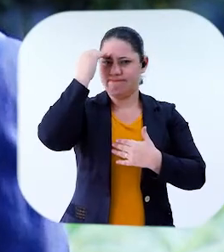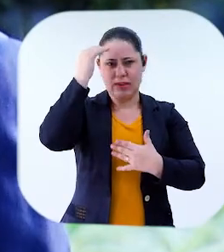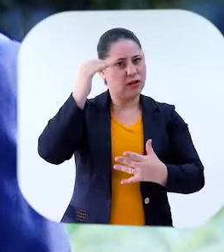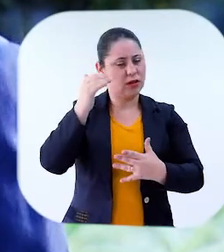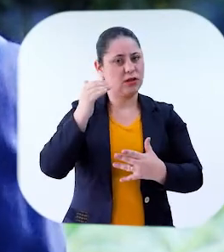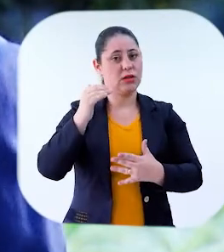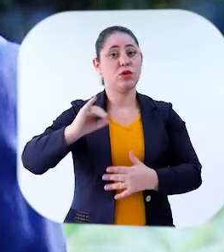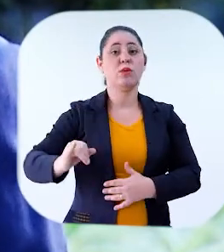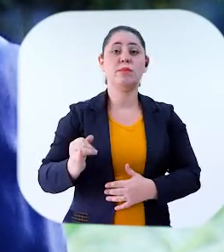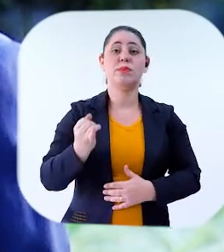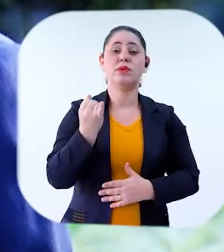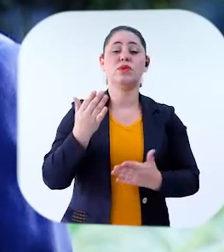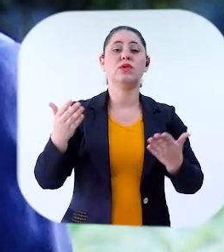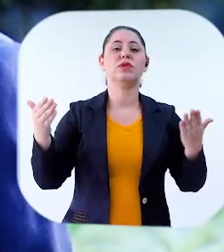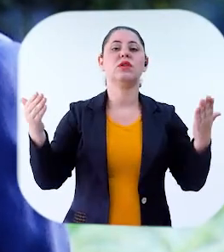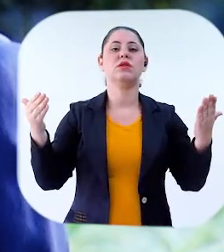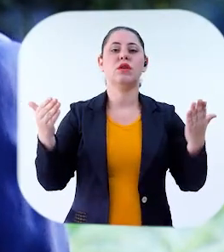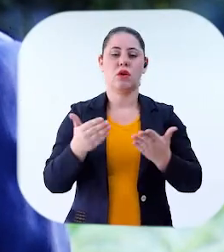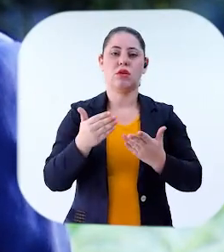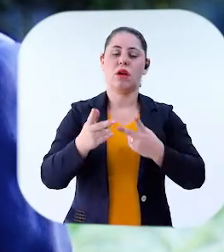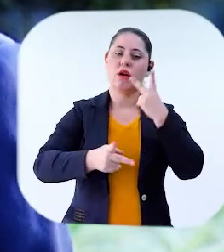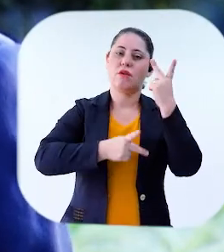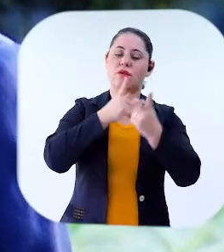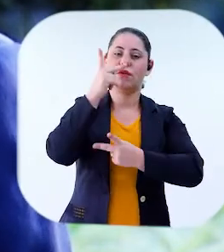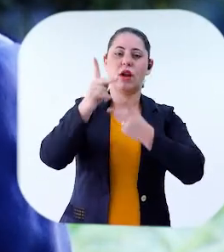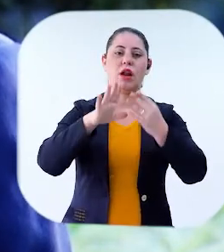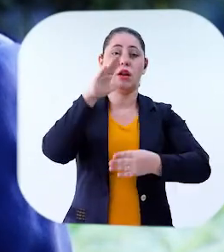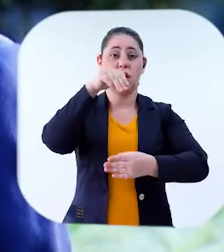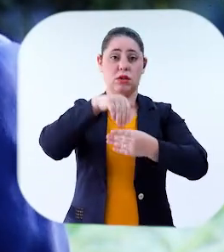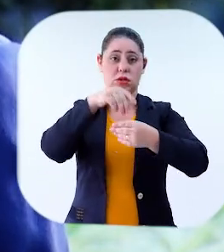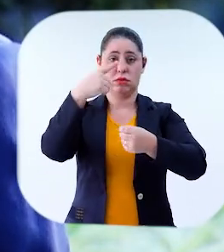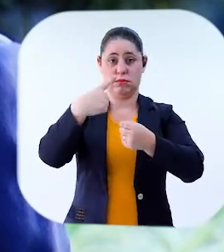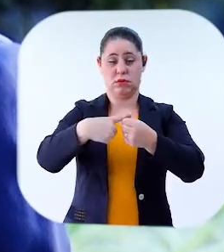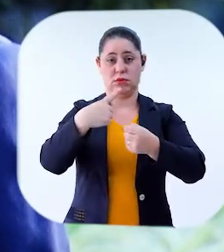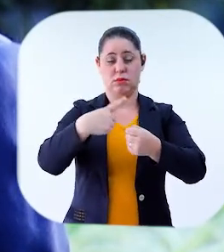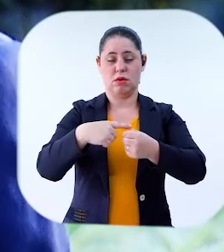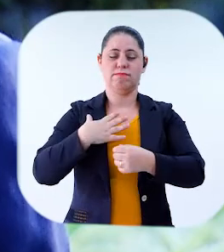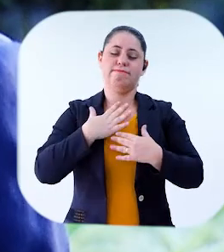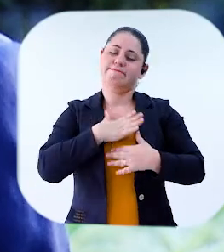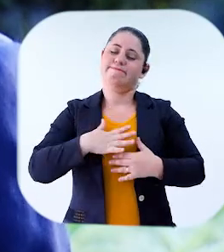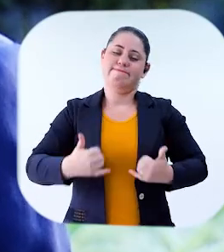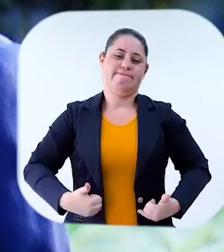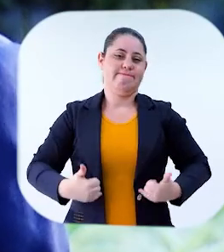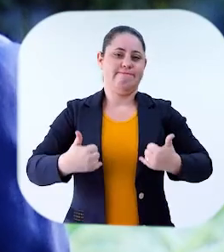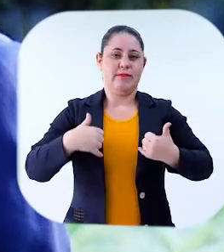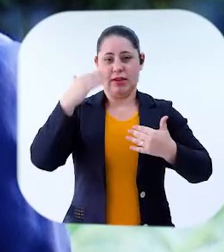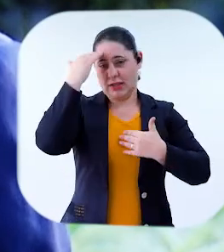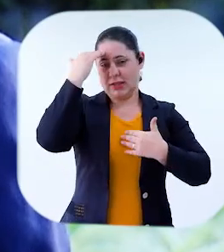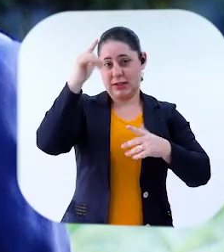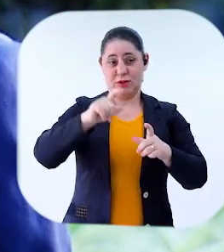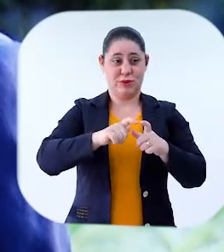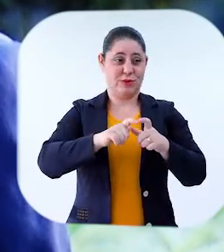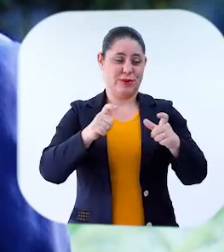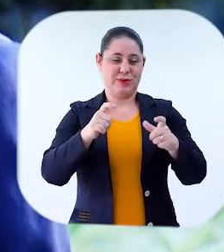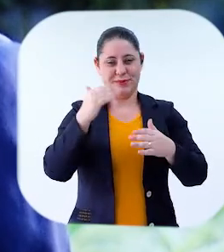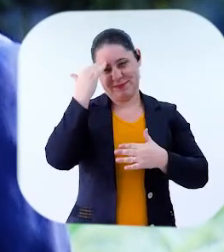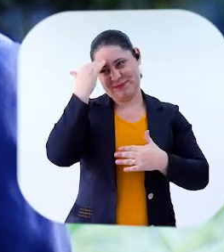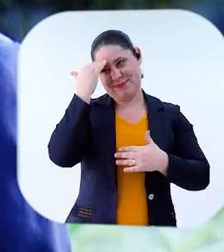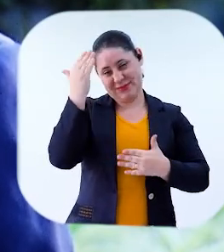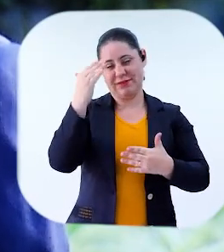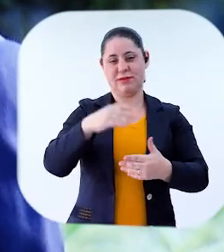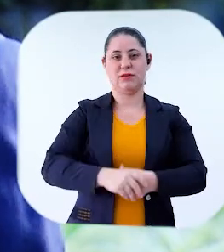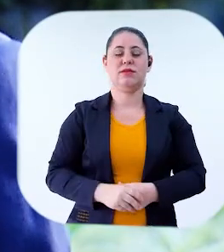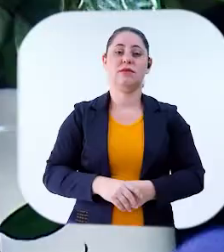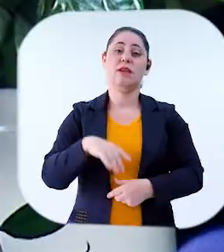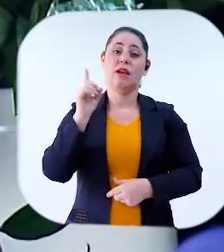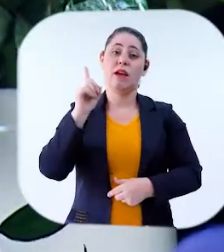agradecer imensamente pela oportunidade de estar aqui falando sobre eleições municipais. É um grande prazer e agradeço imensamente e